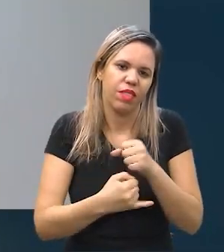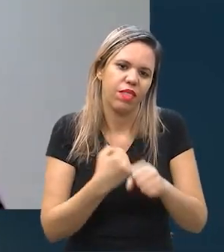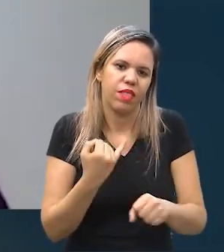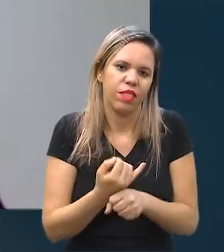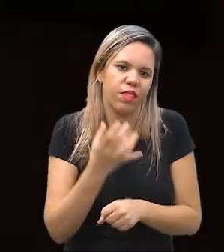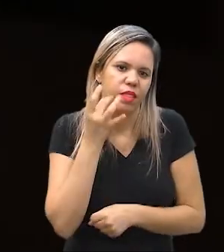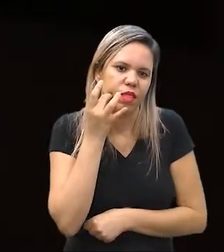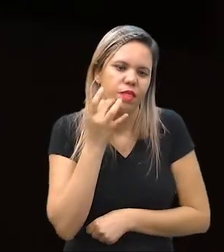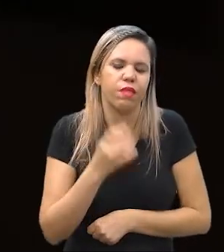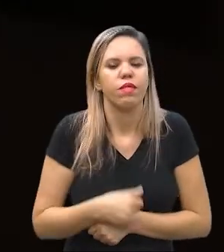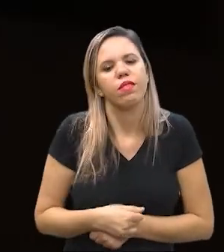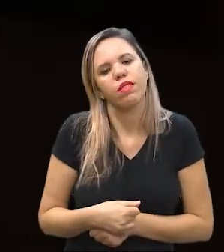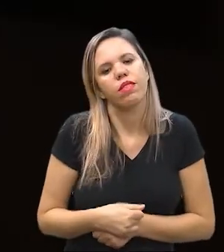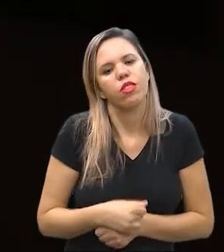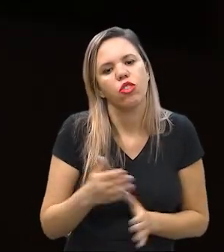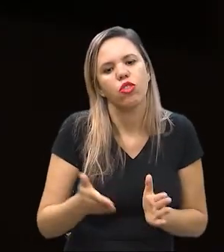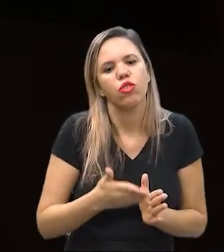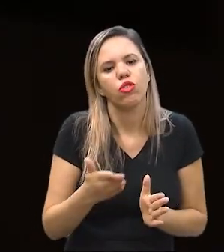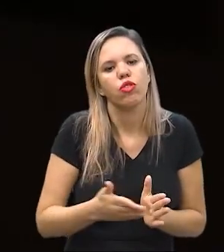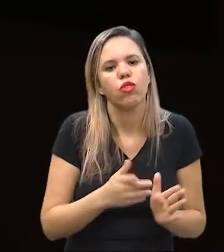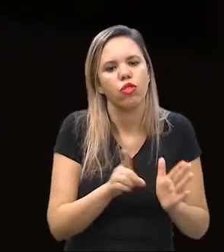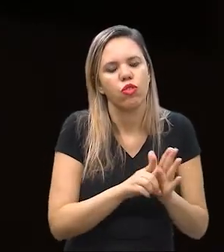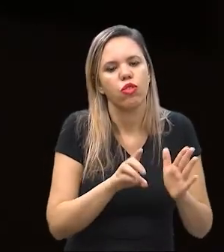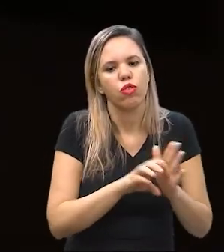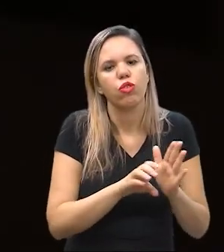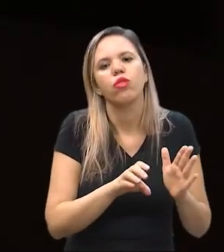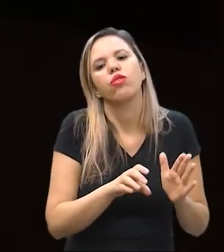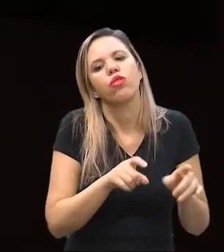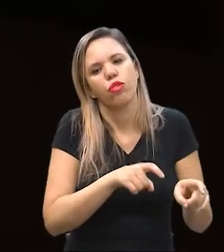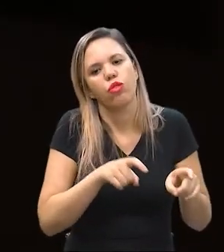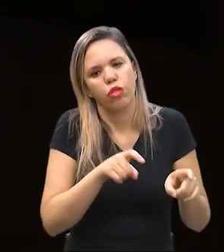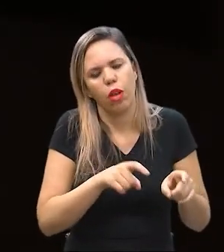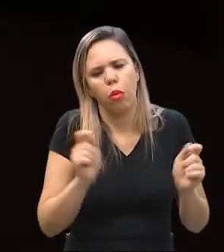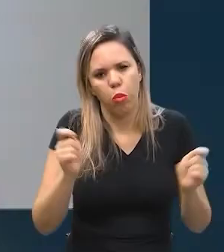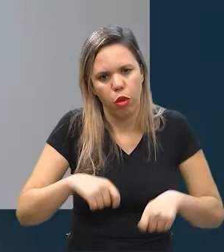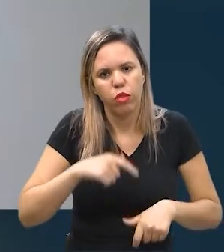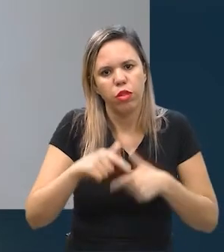ou presencial. O produtor rural pode ser MEI?